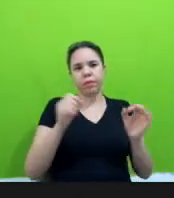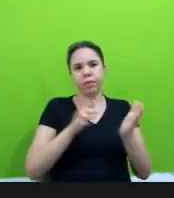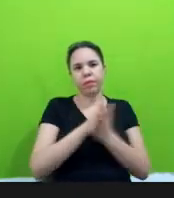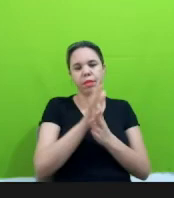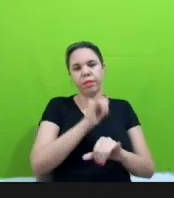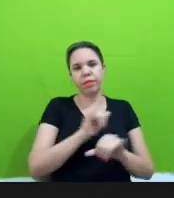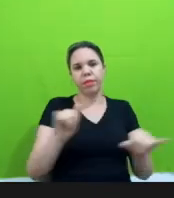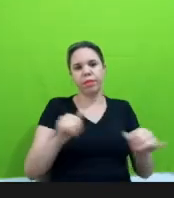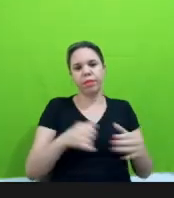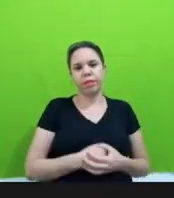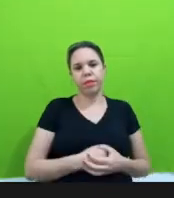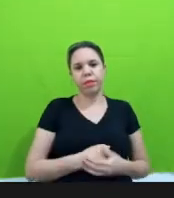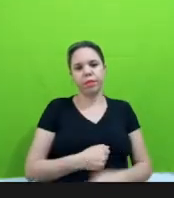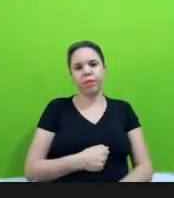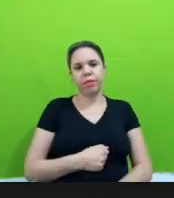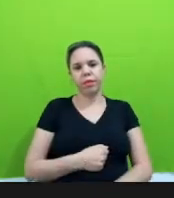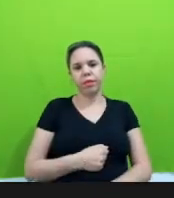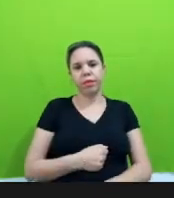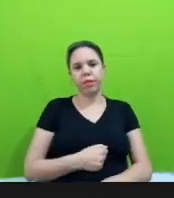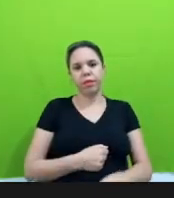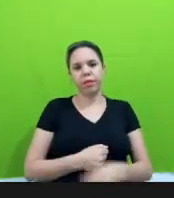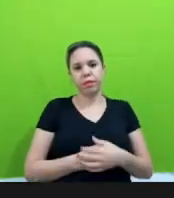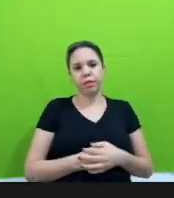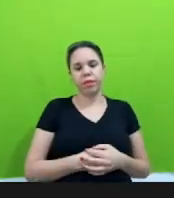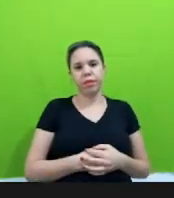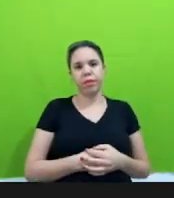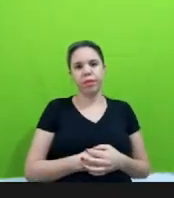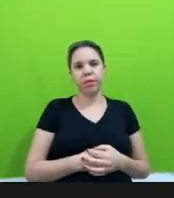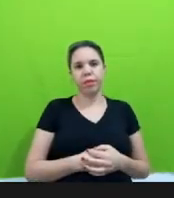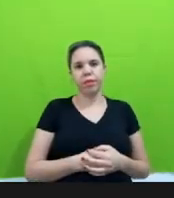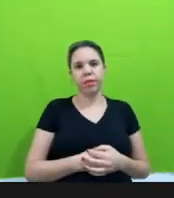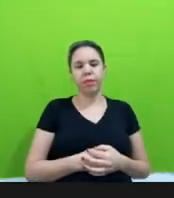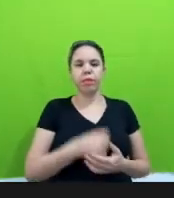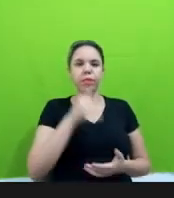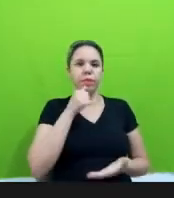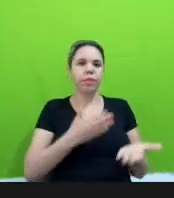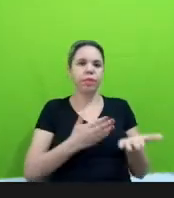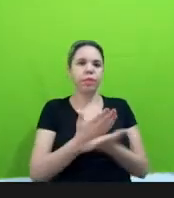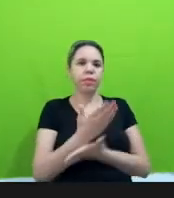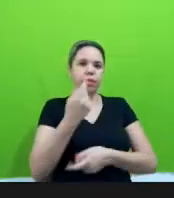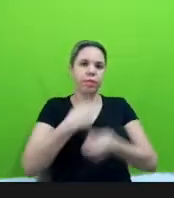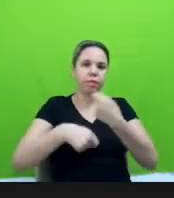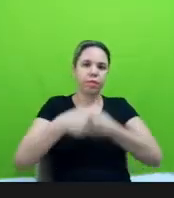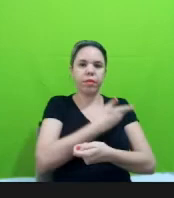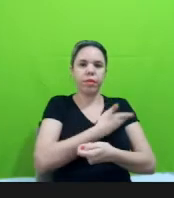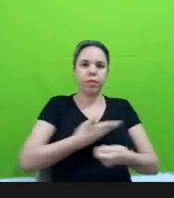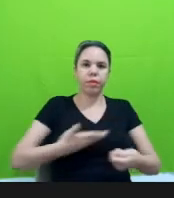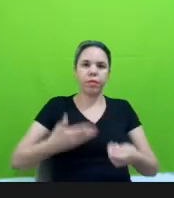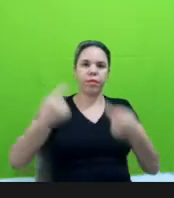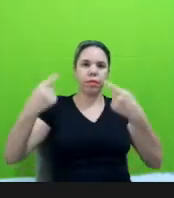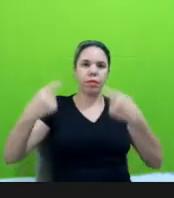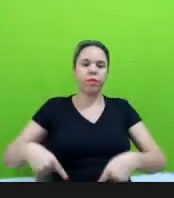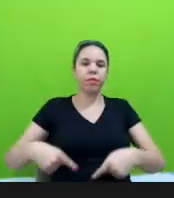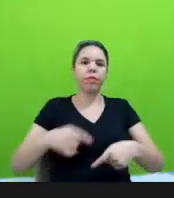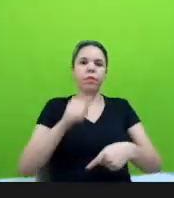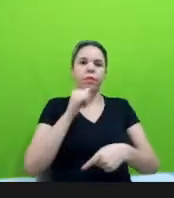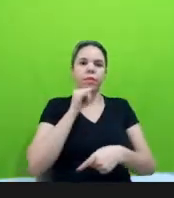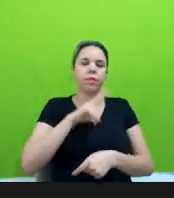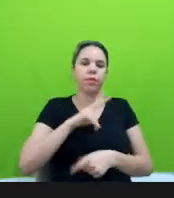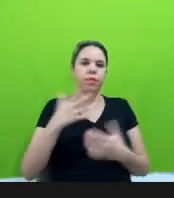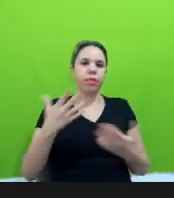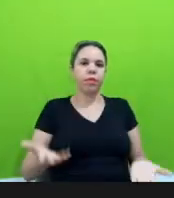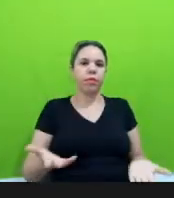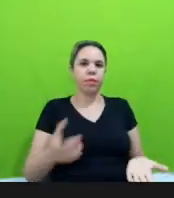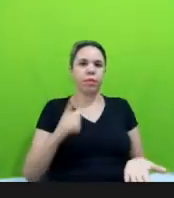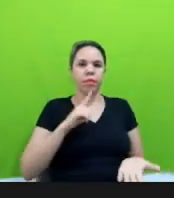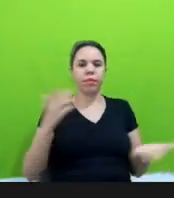ponto. Por exemplo, a gente está falando de sanções da administração pública contra agentes particulares. A gente tem